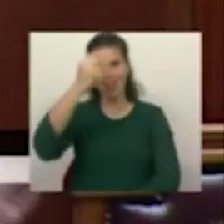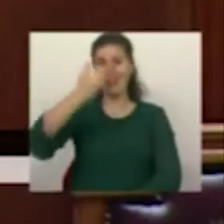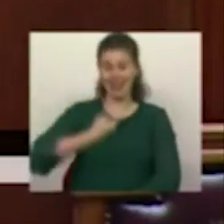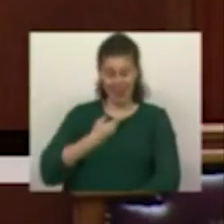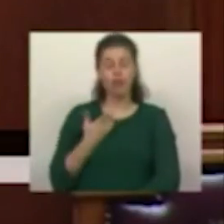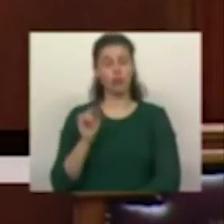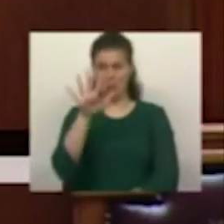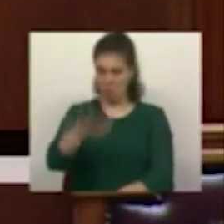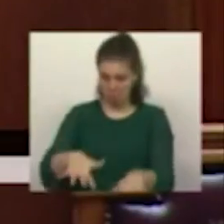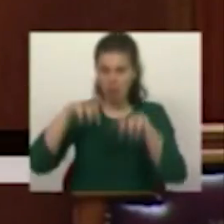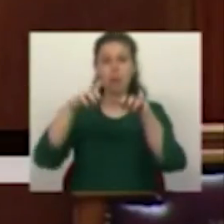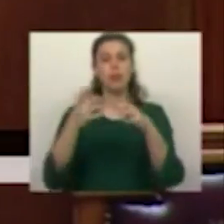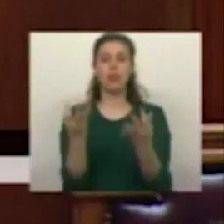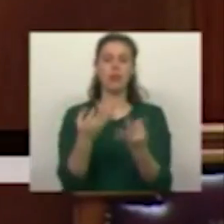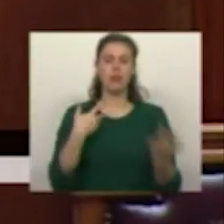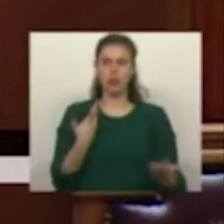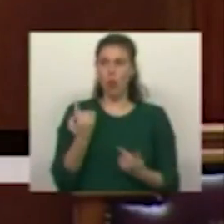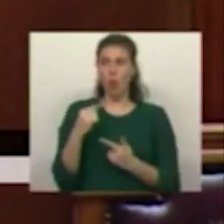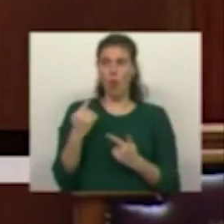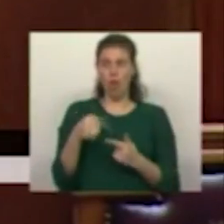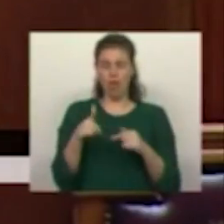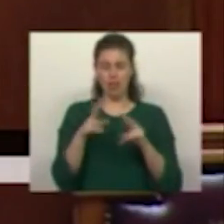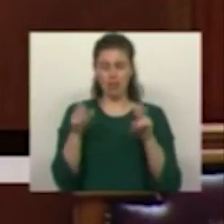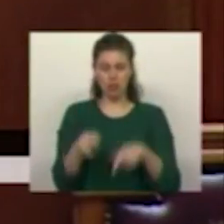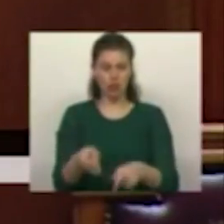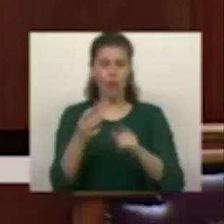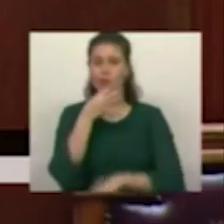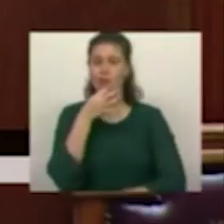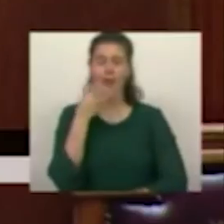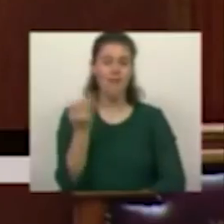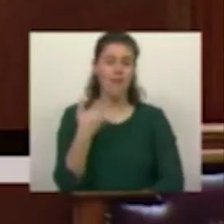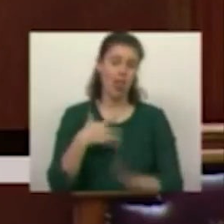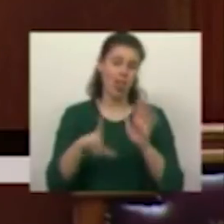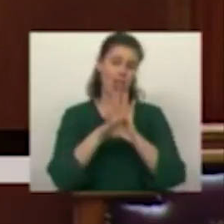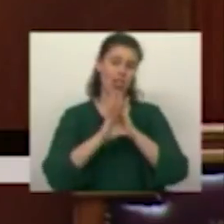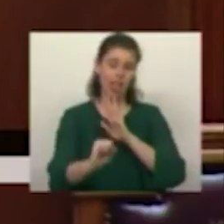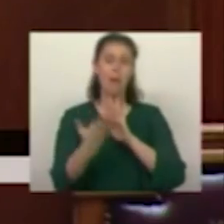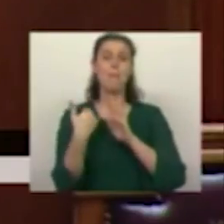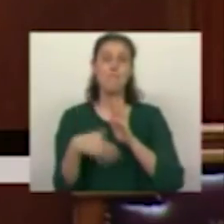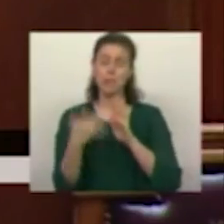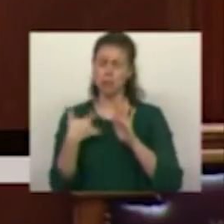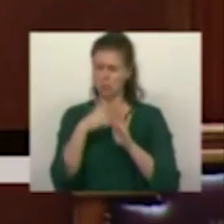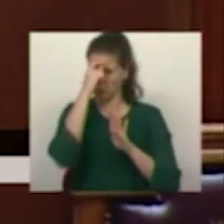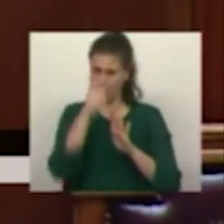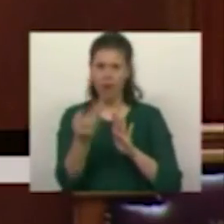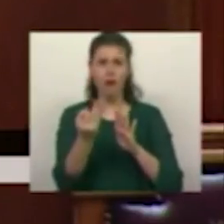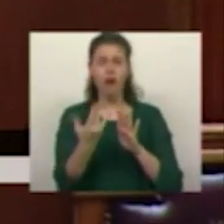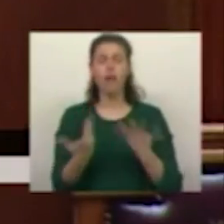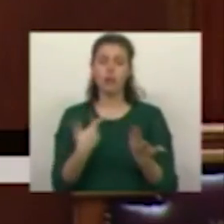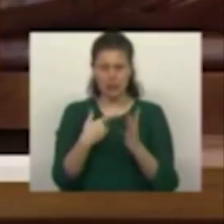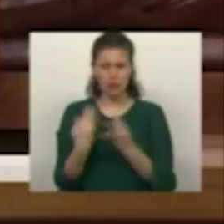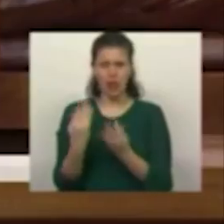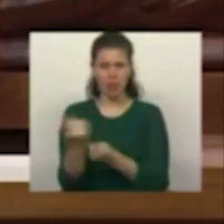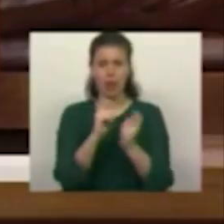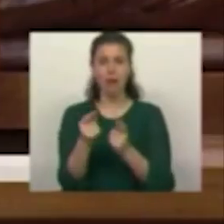e o Parlamento, que não tem a exclusividade nesta matéria, estamos a falar, aliás, de um decreto-lei, mas nós respeitaremos o resultado